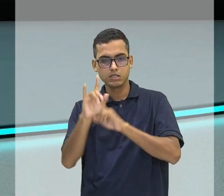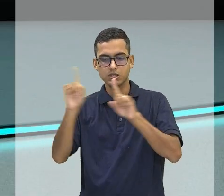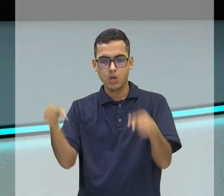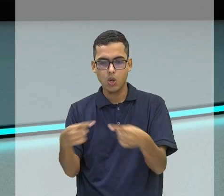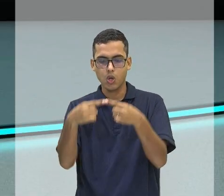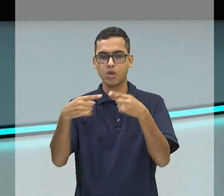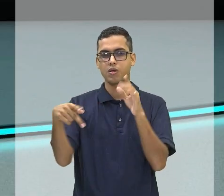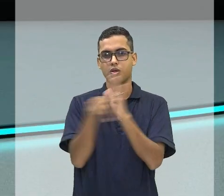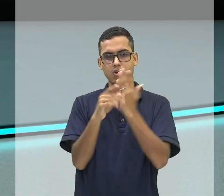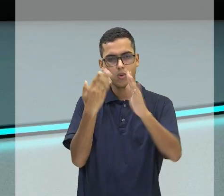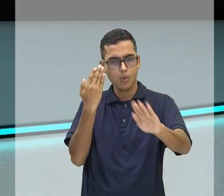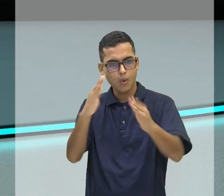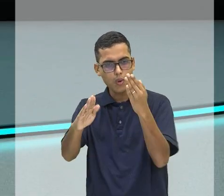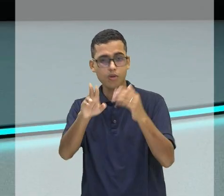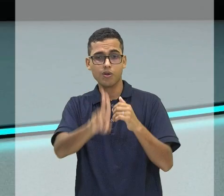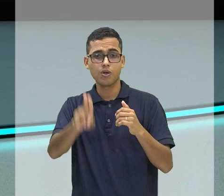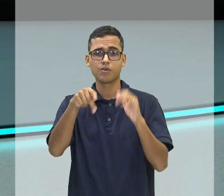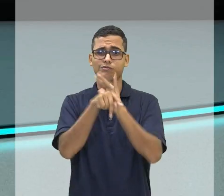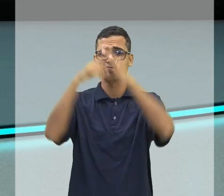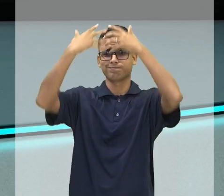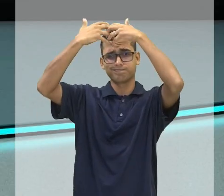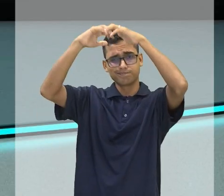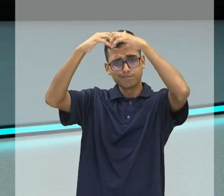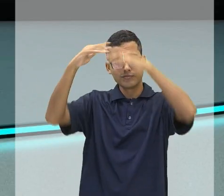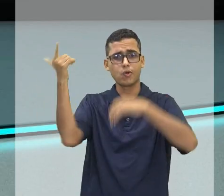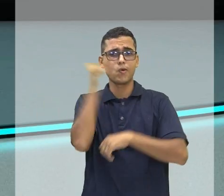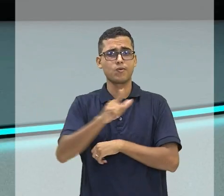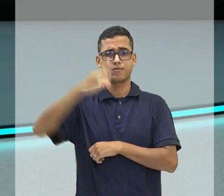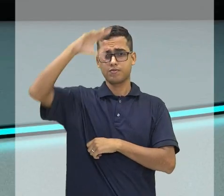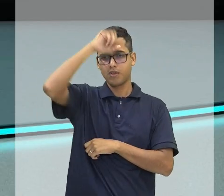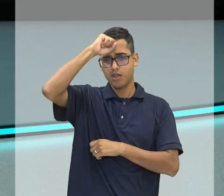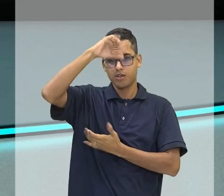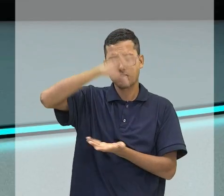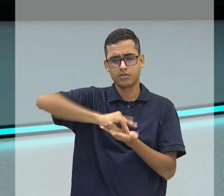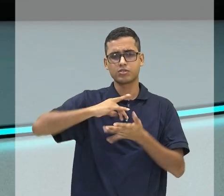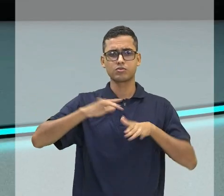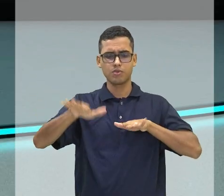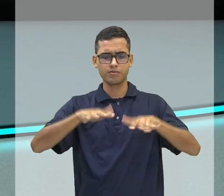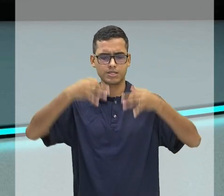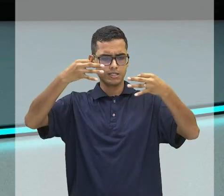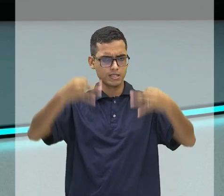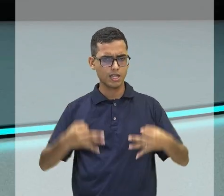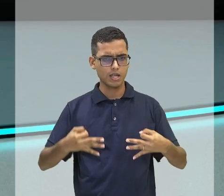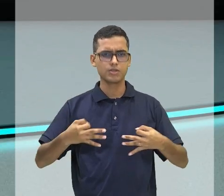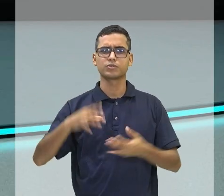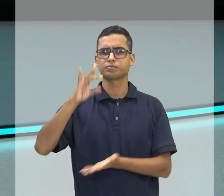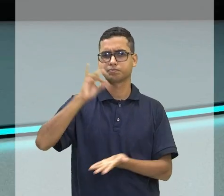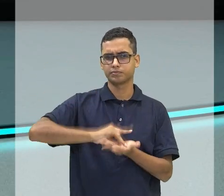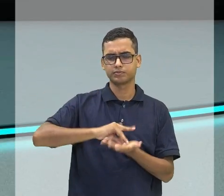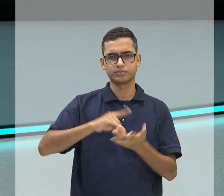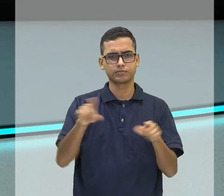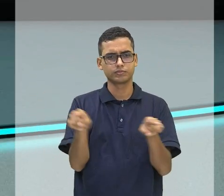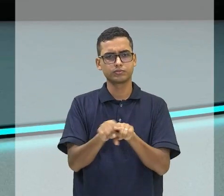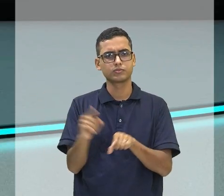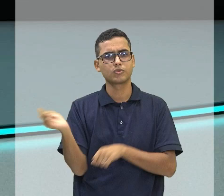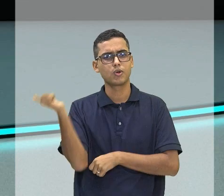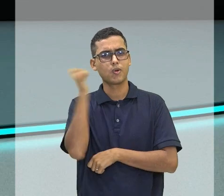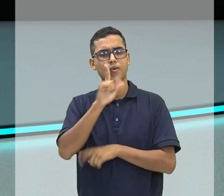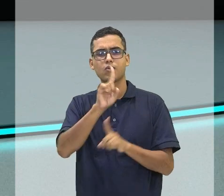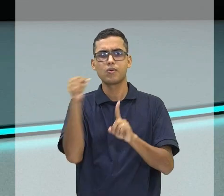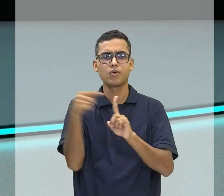usando aqui a sua cognição, a sua mente para aprender a forma correta dos movimentos, né? E para isso você tem